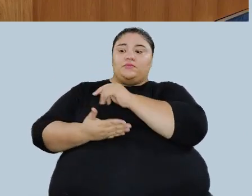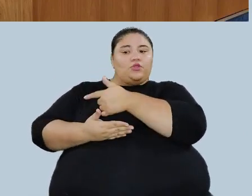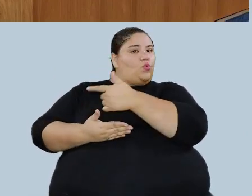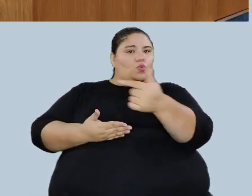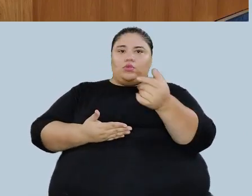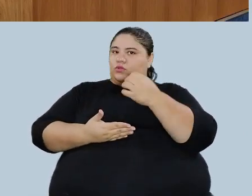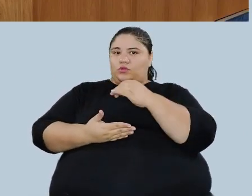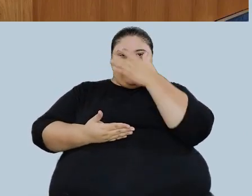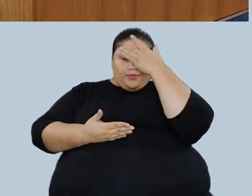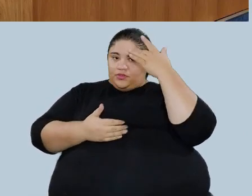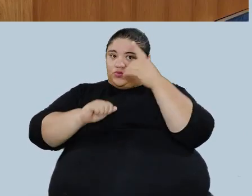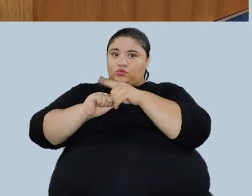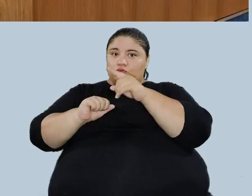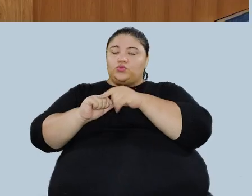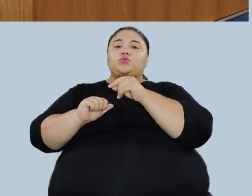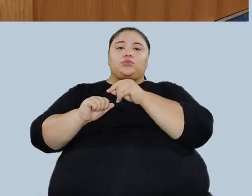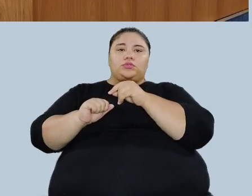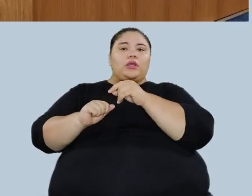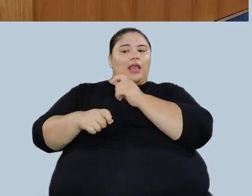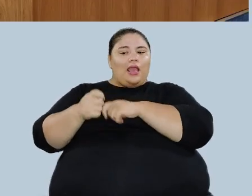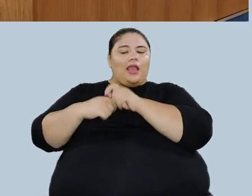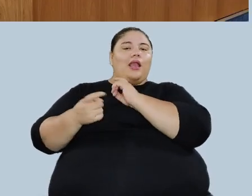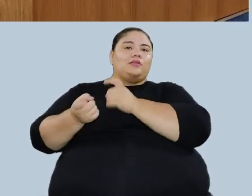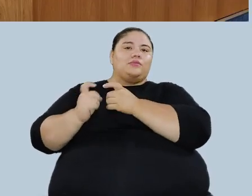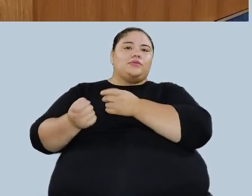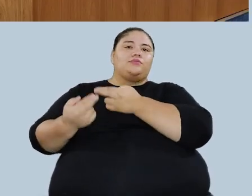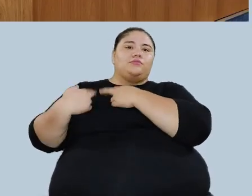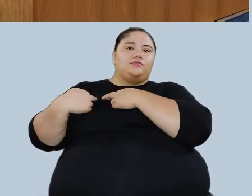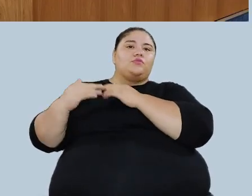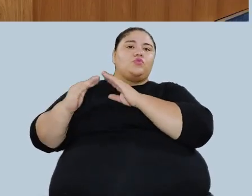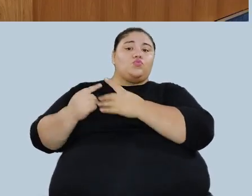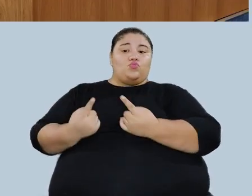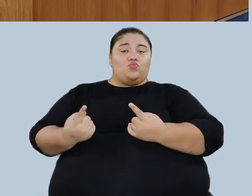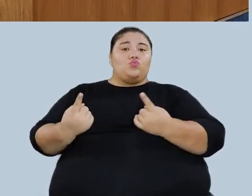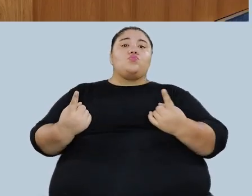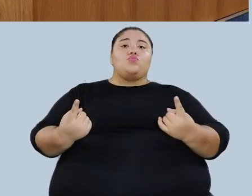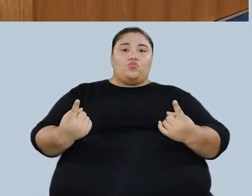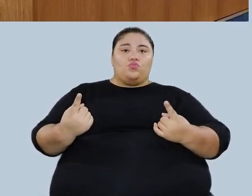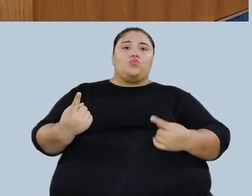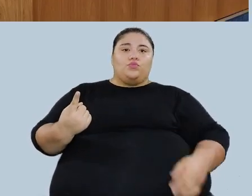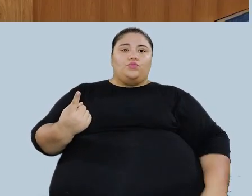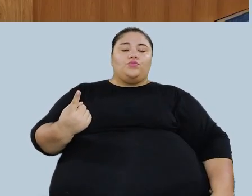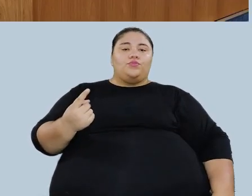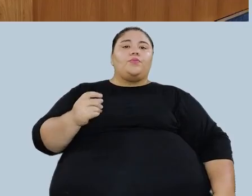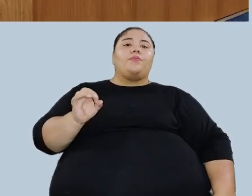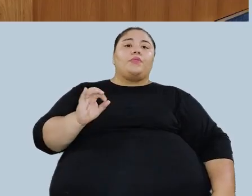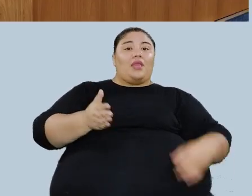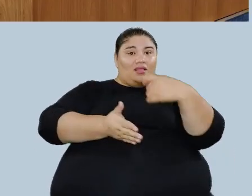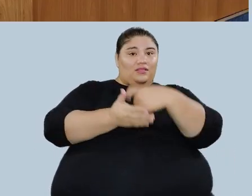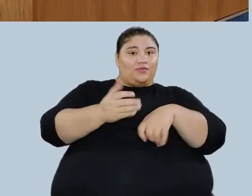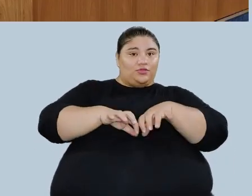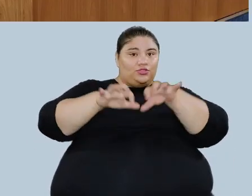outra pessoa jurídica que administre os seus imóveis, seja uma única pessoa jurídica, Uhum. a tributação